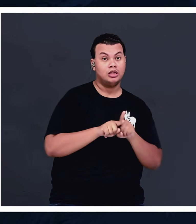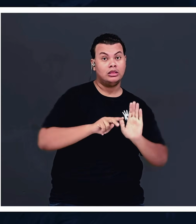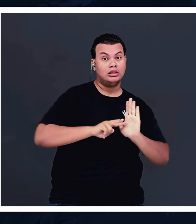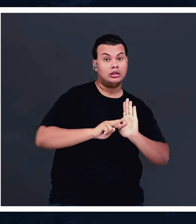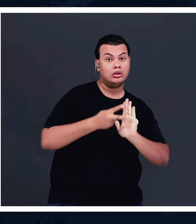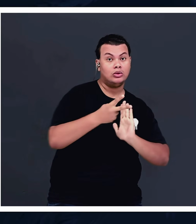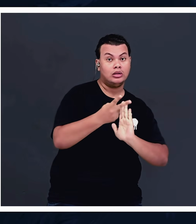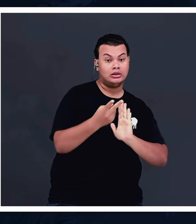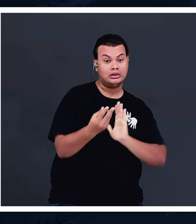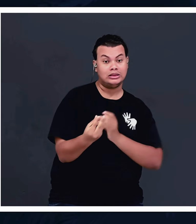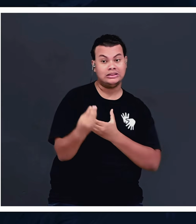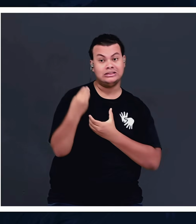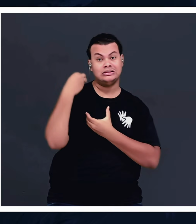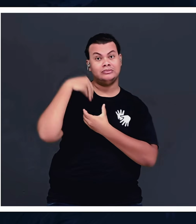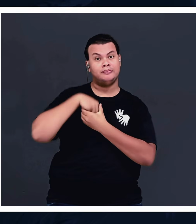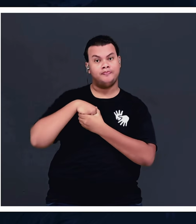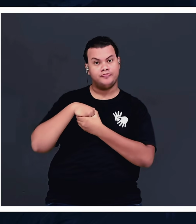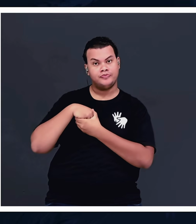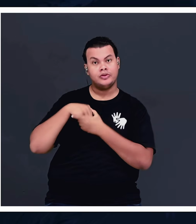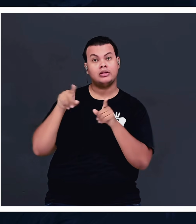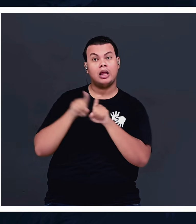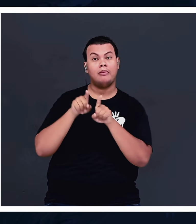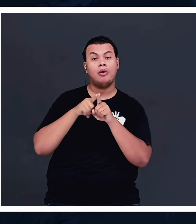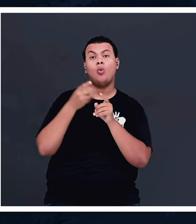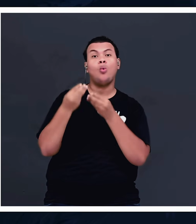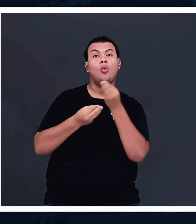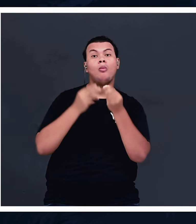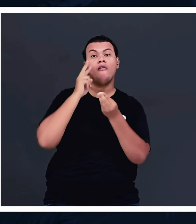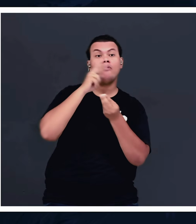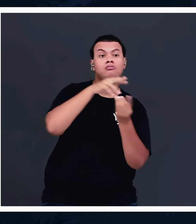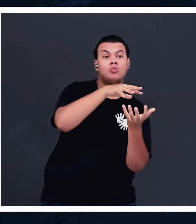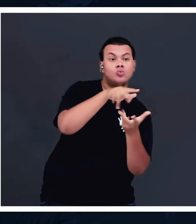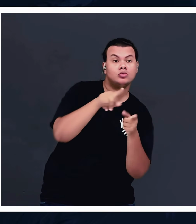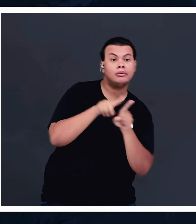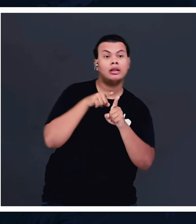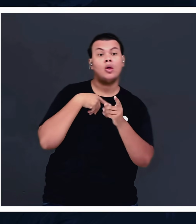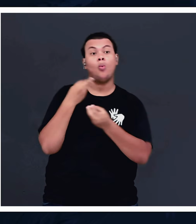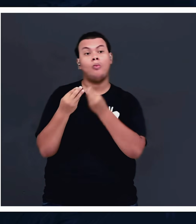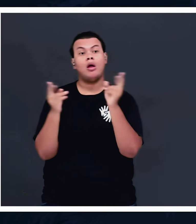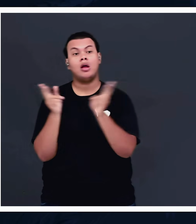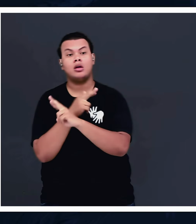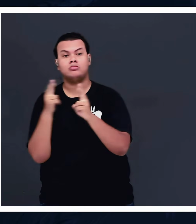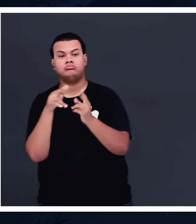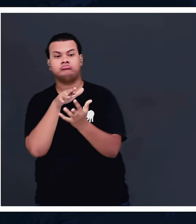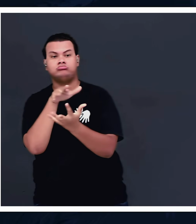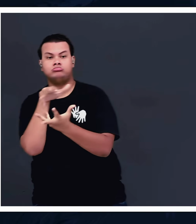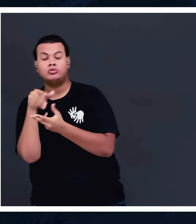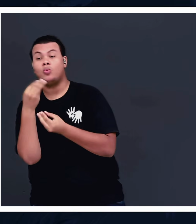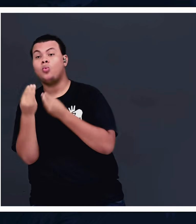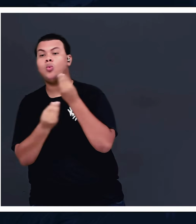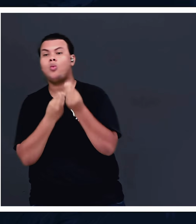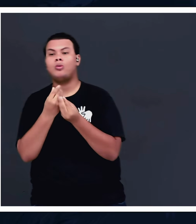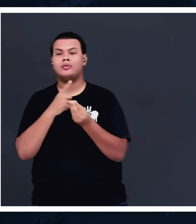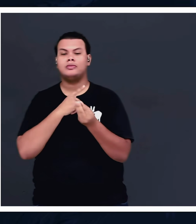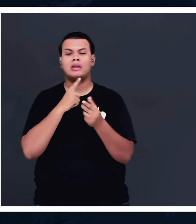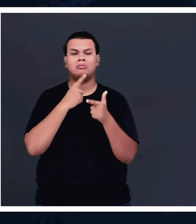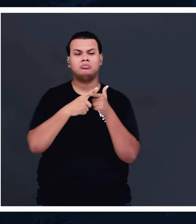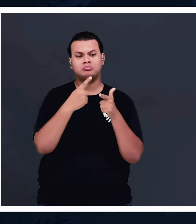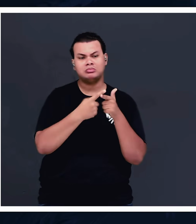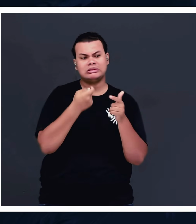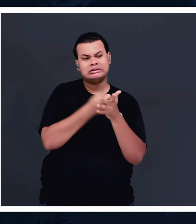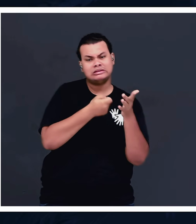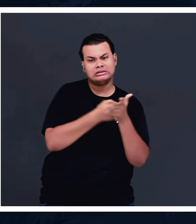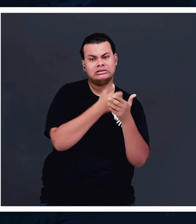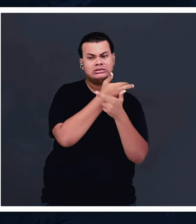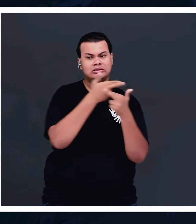repercutir internamente em como vemos o mundo, em como nos relacionamos com o mundo, como nós lidamos com os desafios